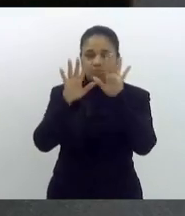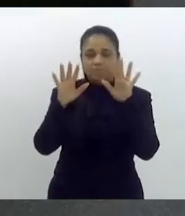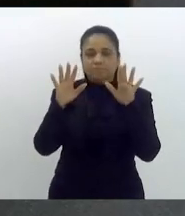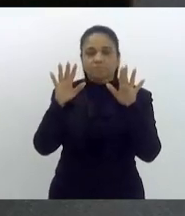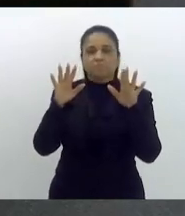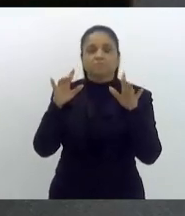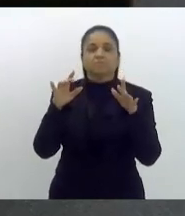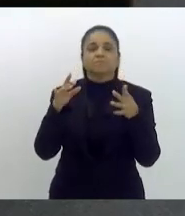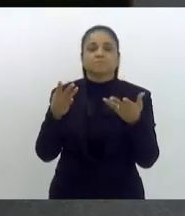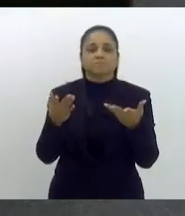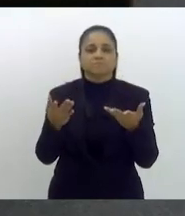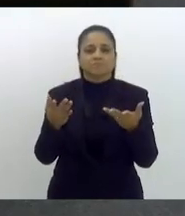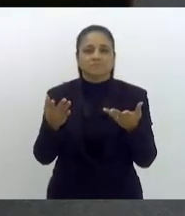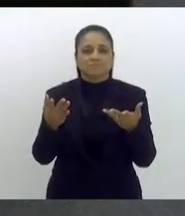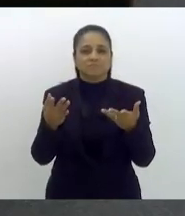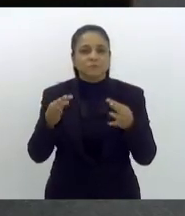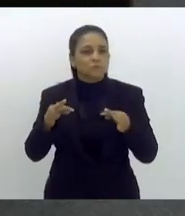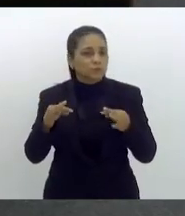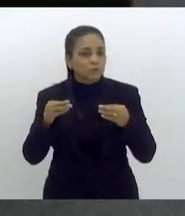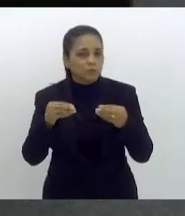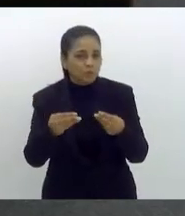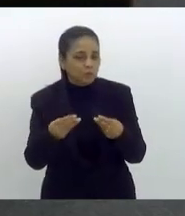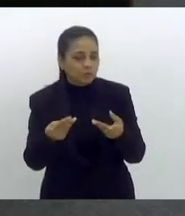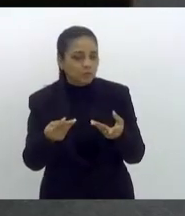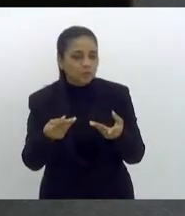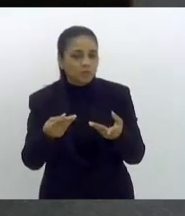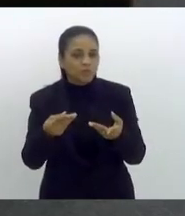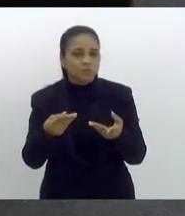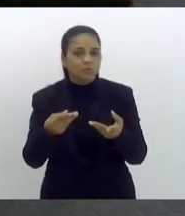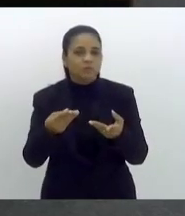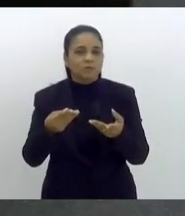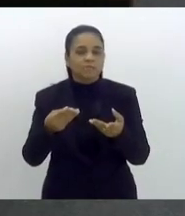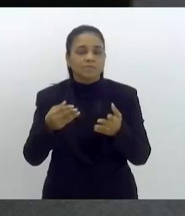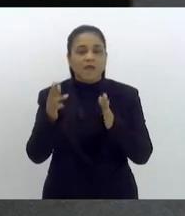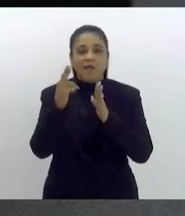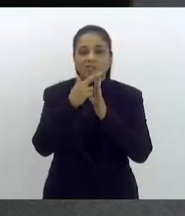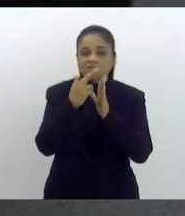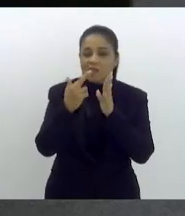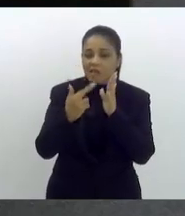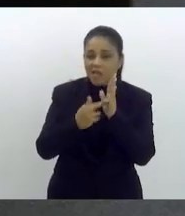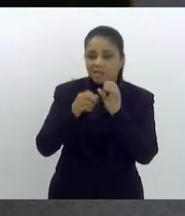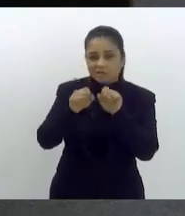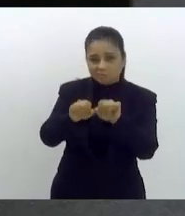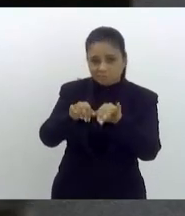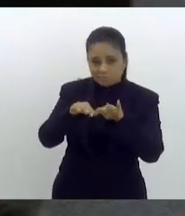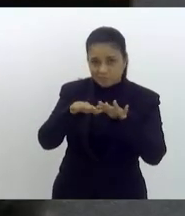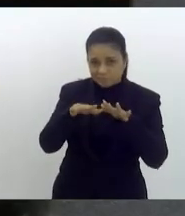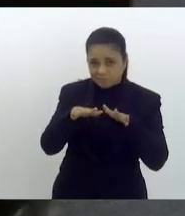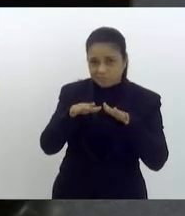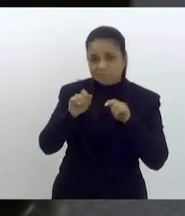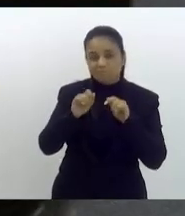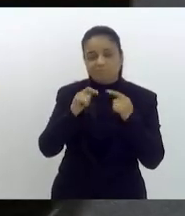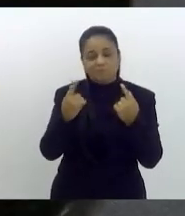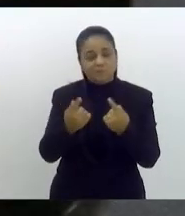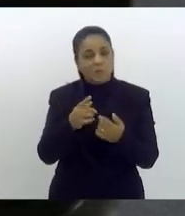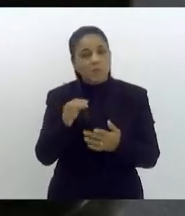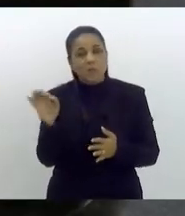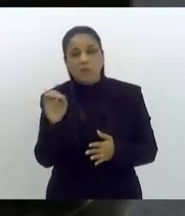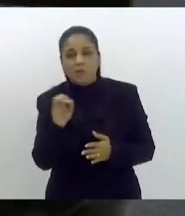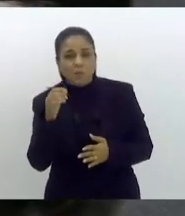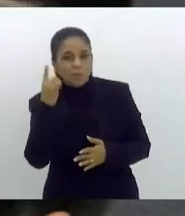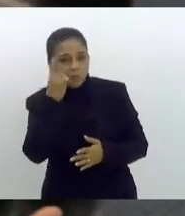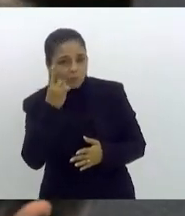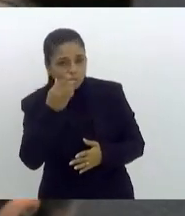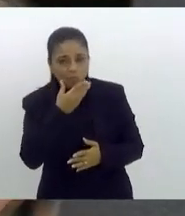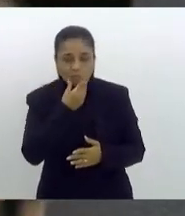sobre todos os rito né parlamentar que é fundamental para que nenhum Deputado ou deputada